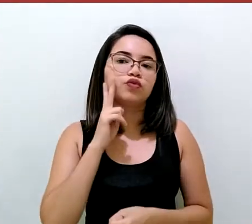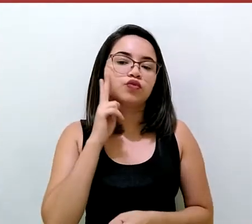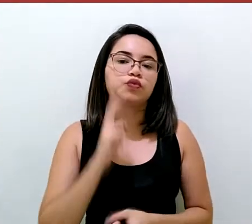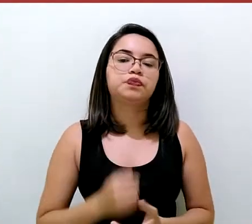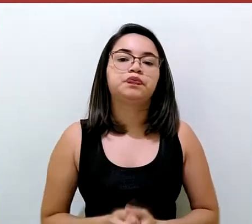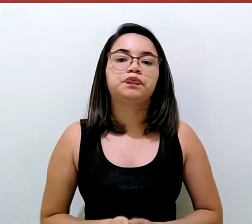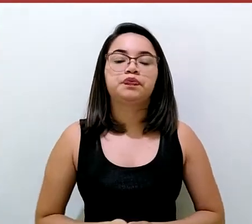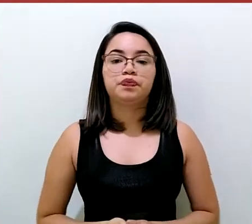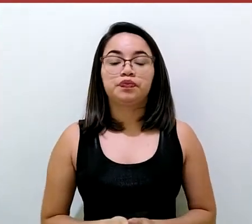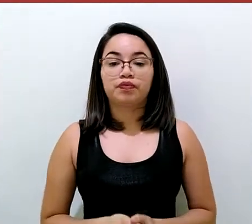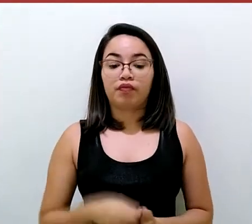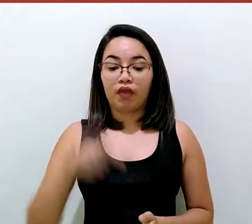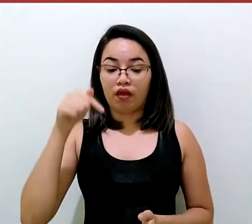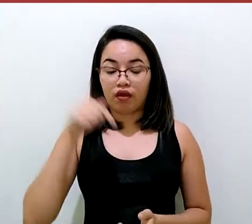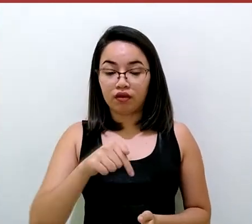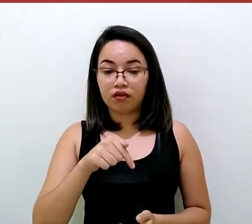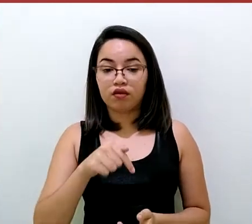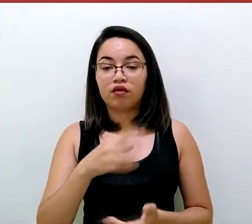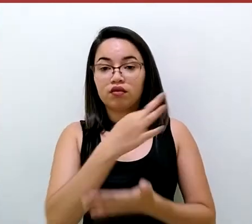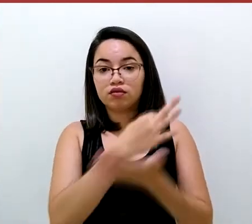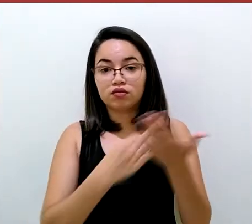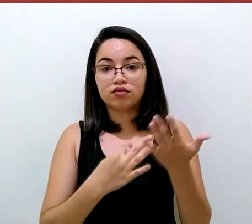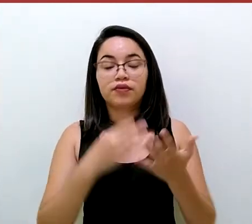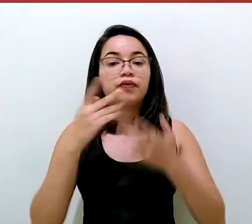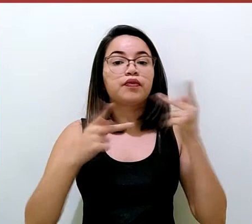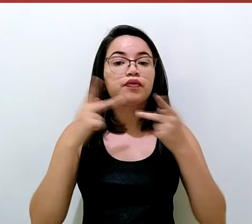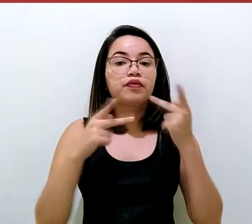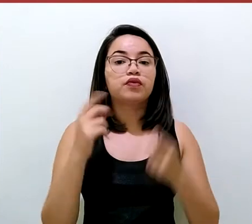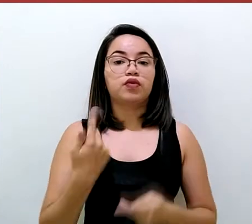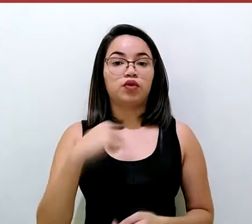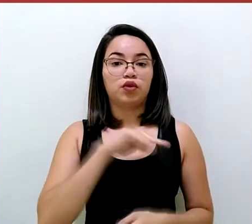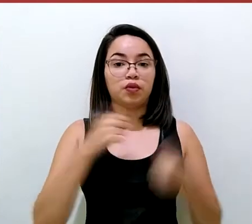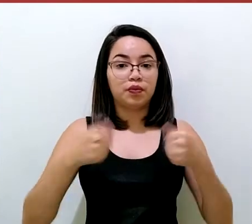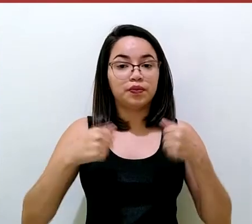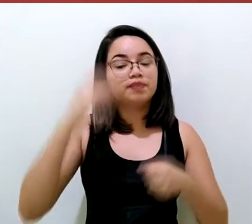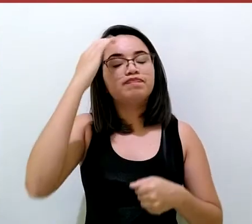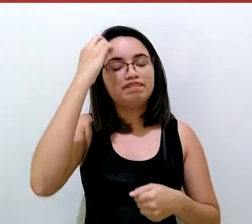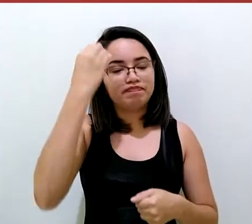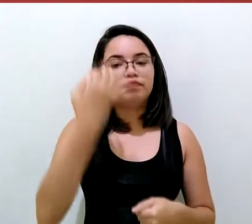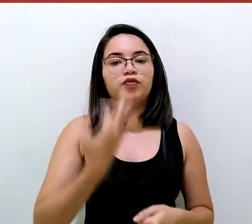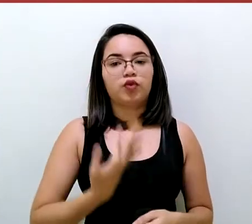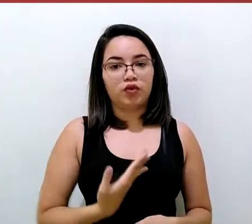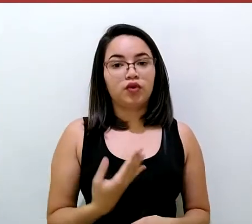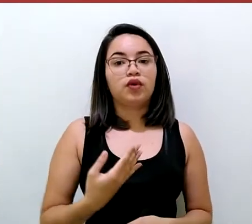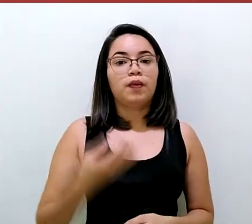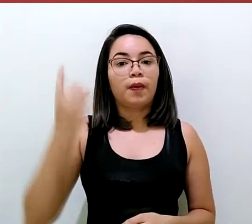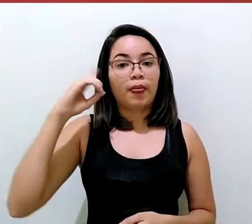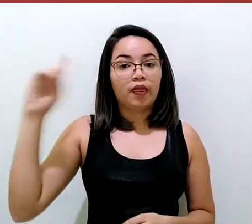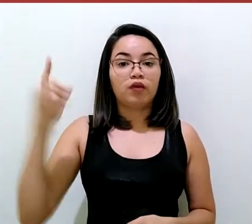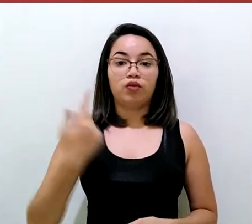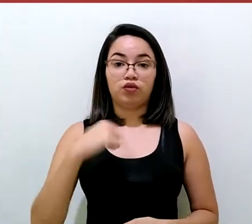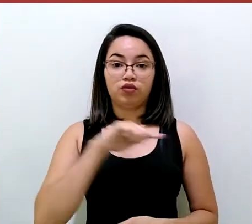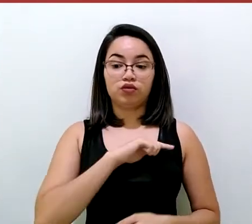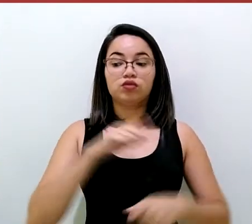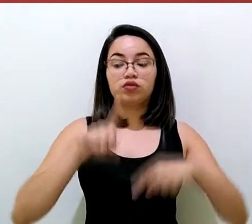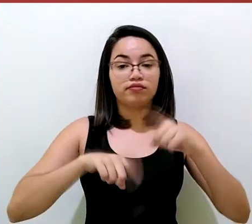vinho. Aqui nesse texto fala que nós devemos honrar a Deus com os nossos bens,